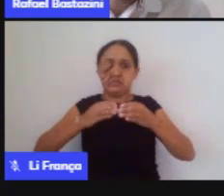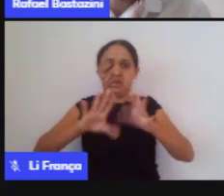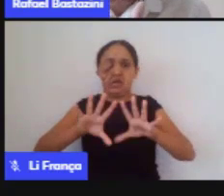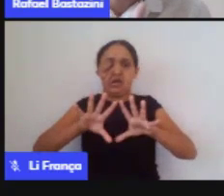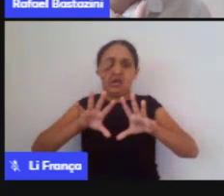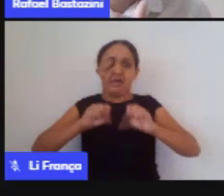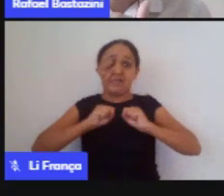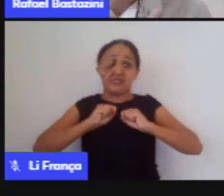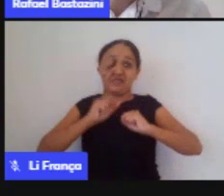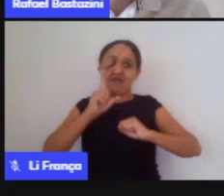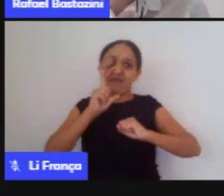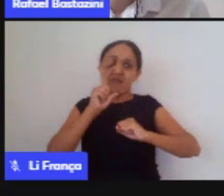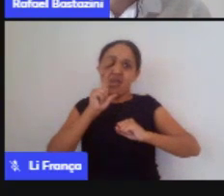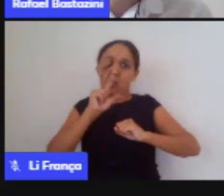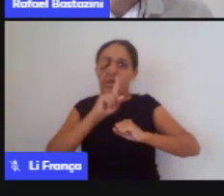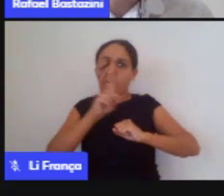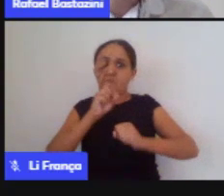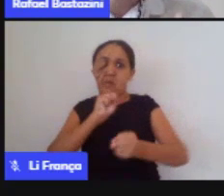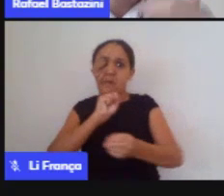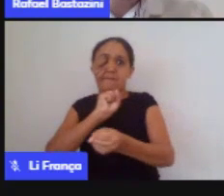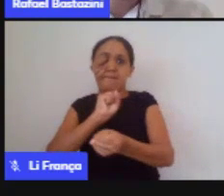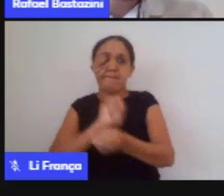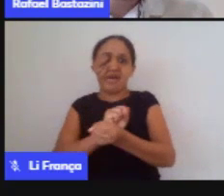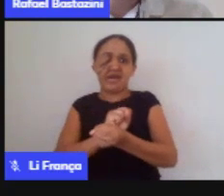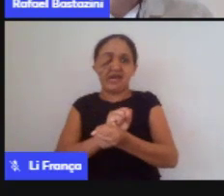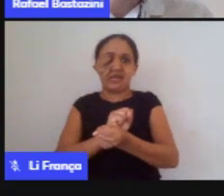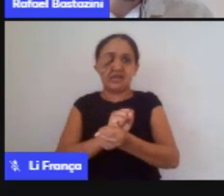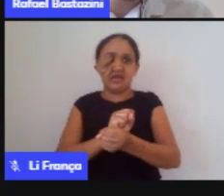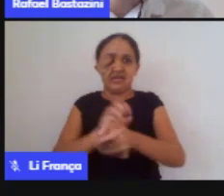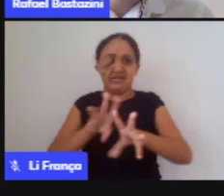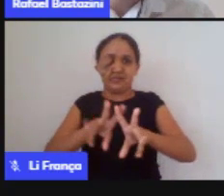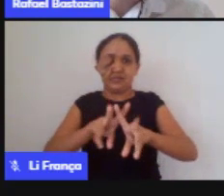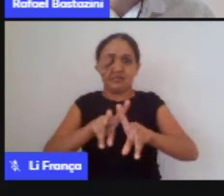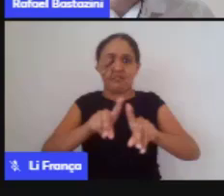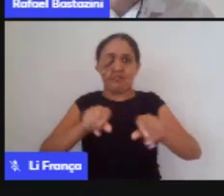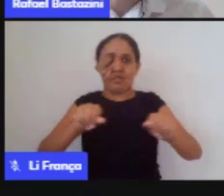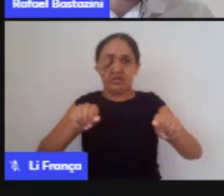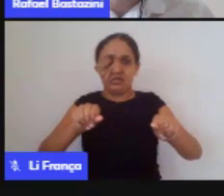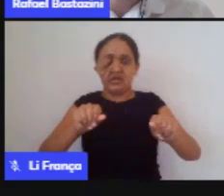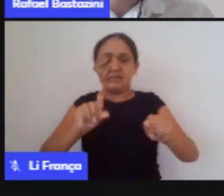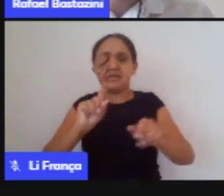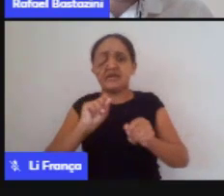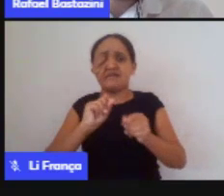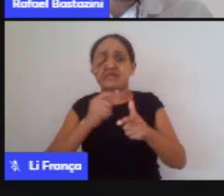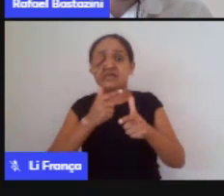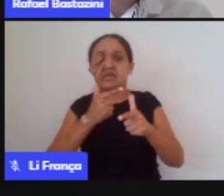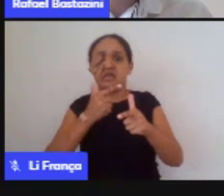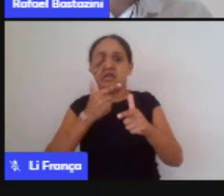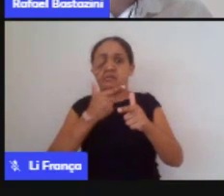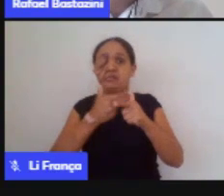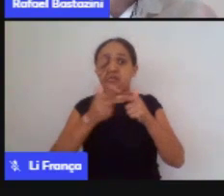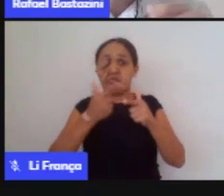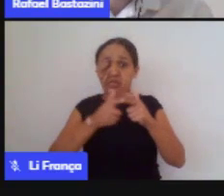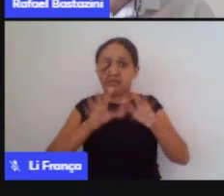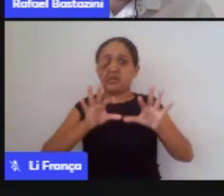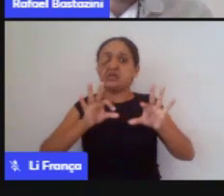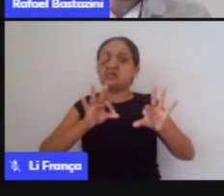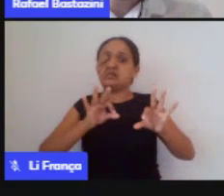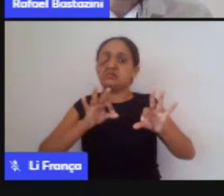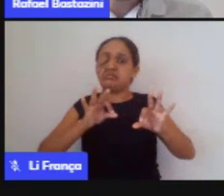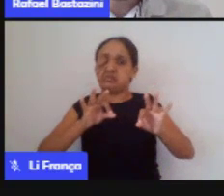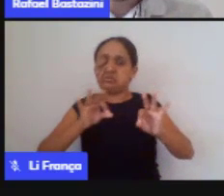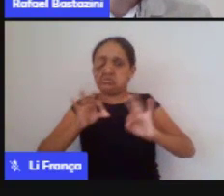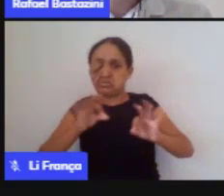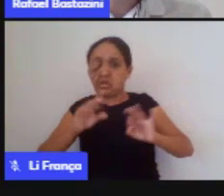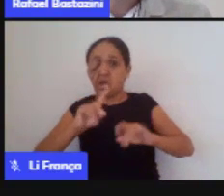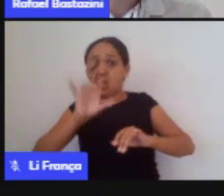não impermeabilize o solo para gerar velocidade para causar problemas na infraestrutura.